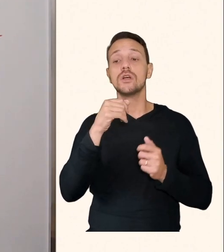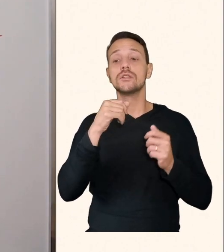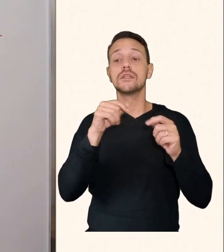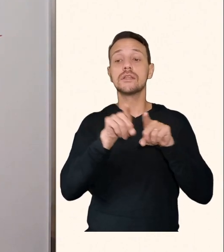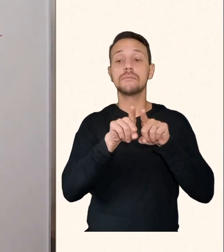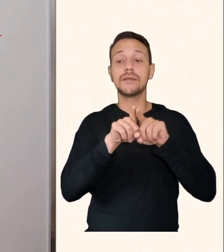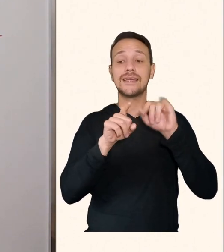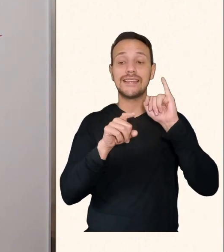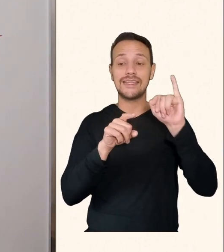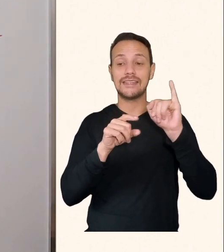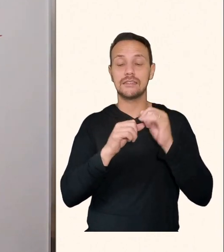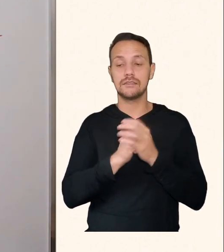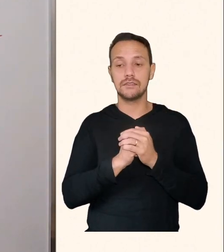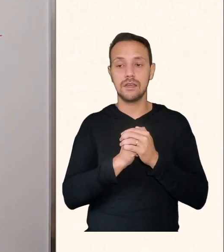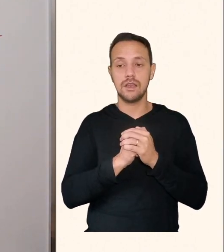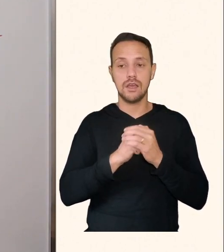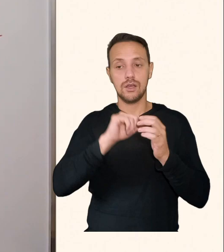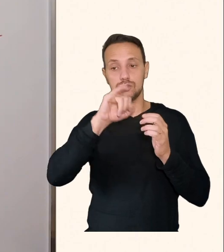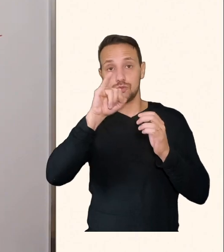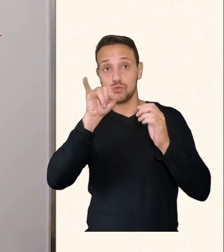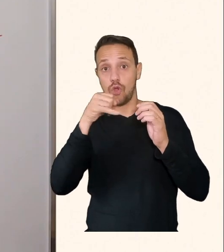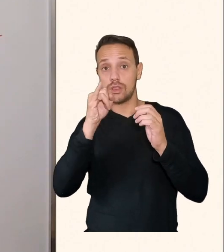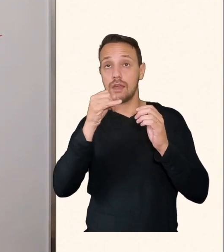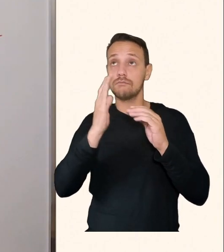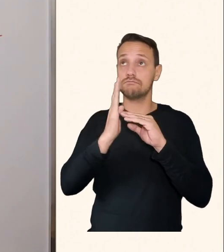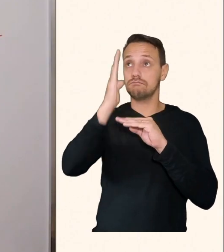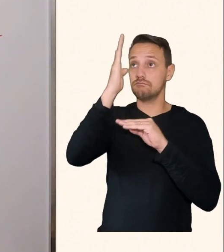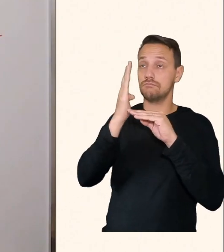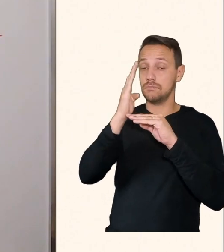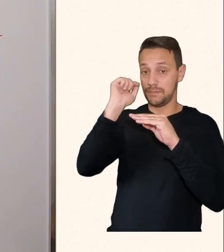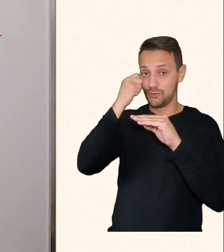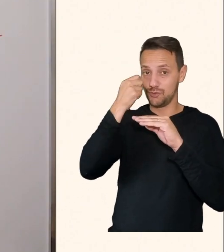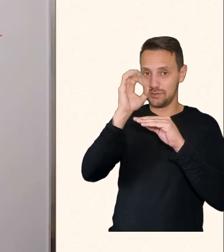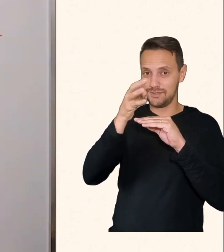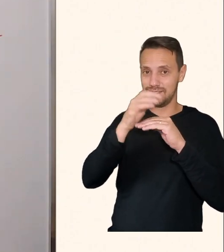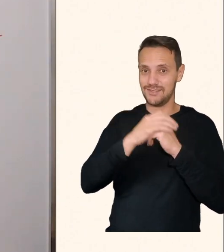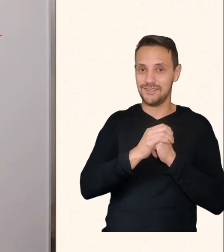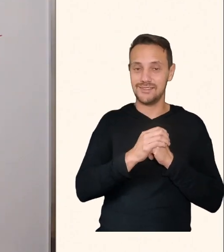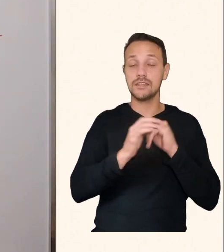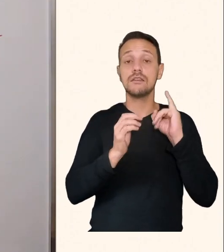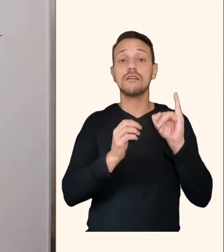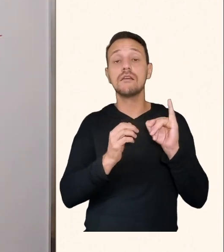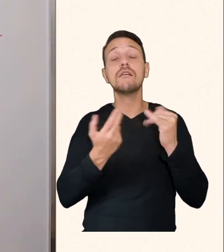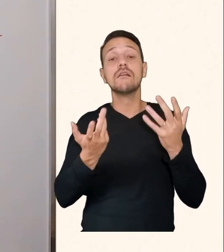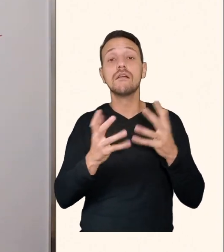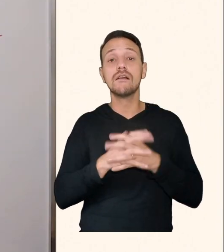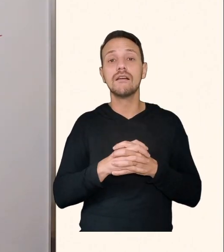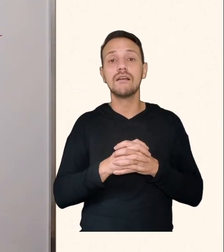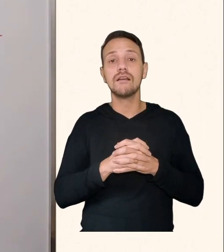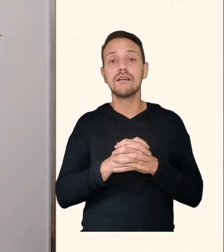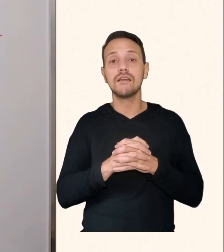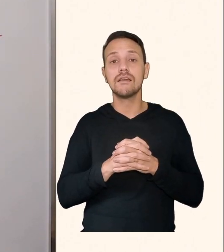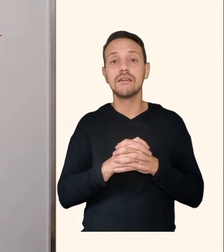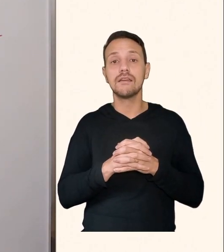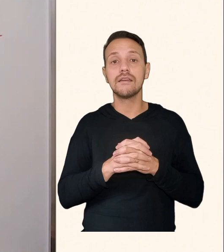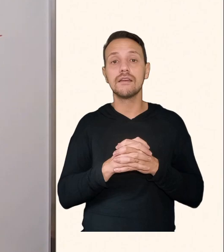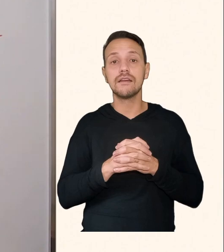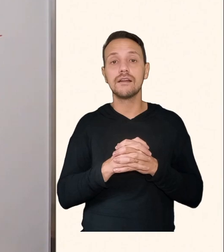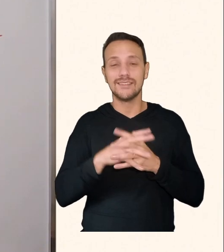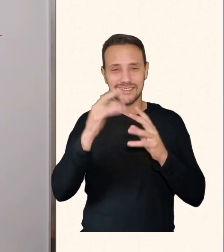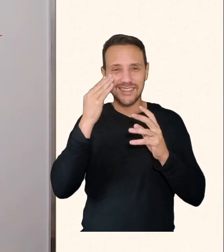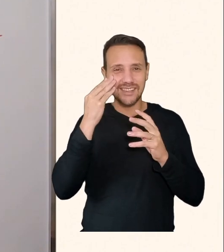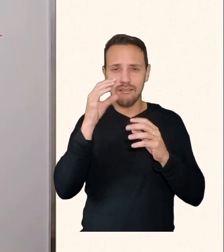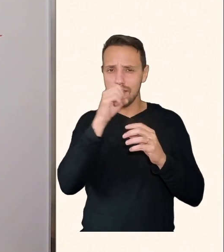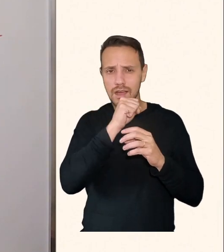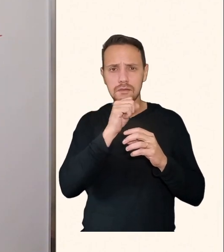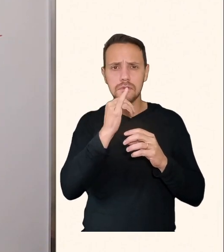Y. Com I. Bom, J com I tem que estar na mesma direção I com J. Aliás, se I com J é